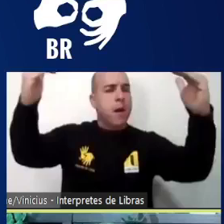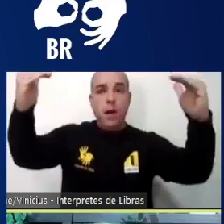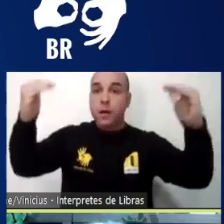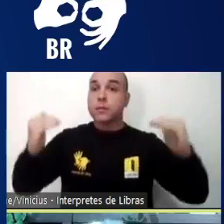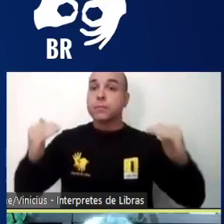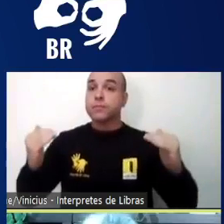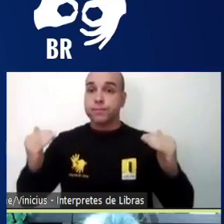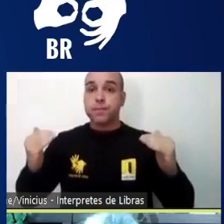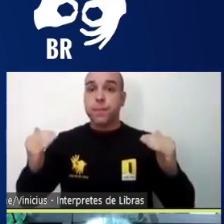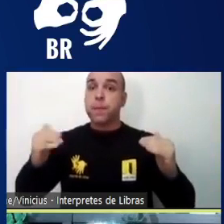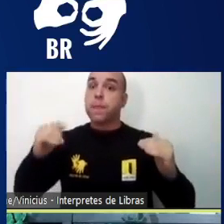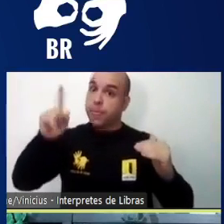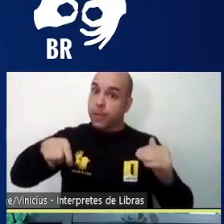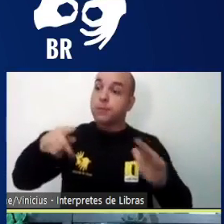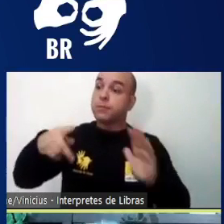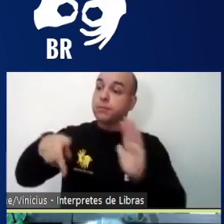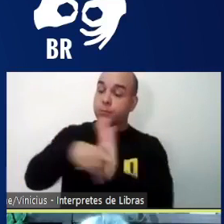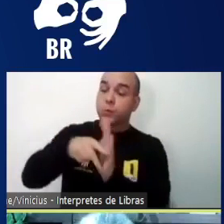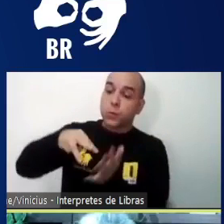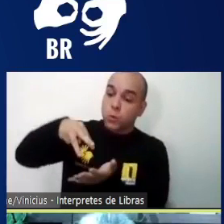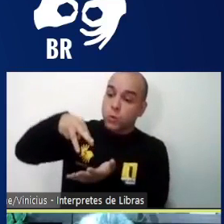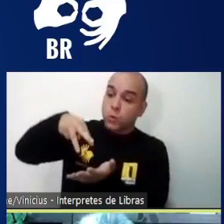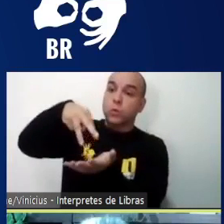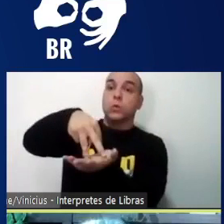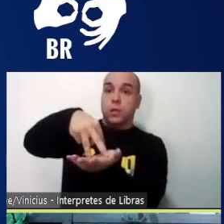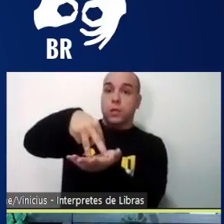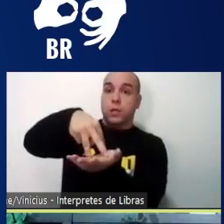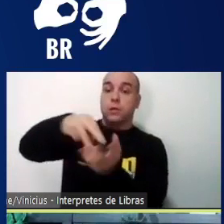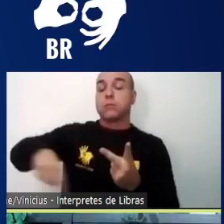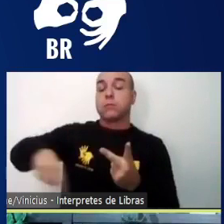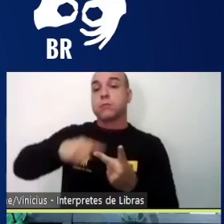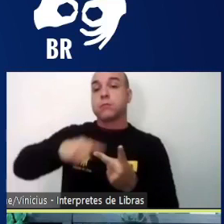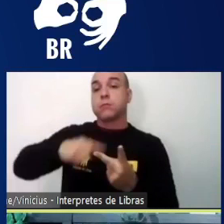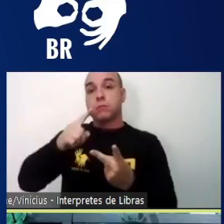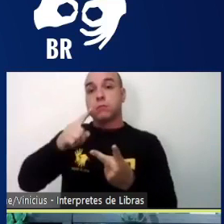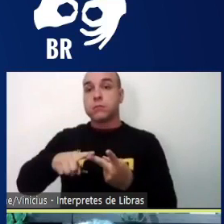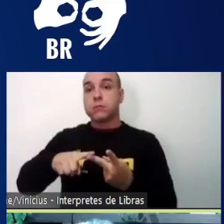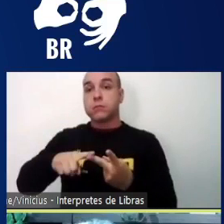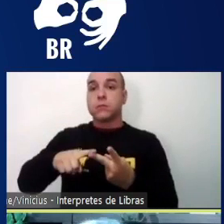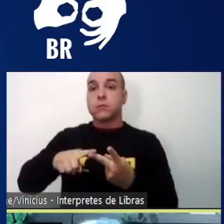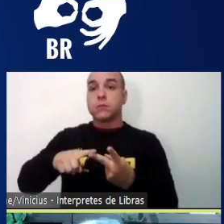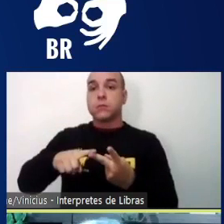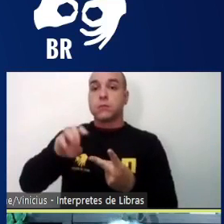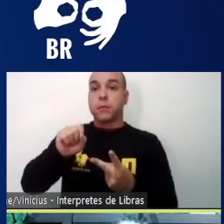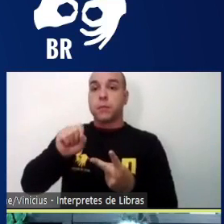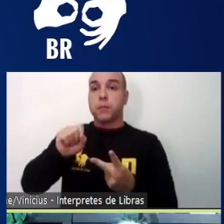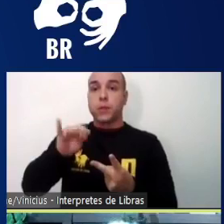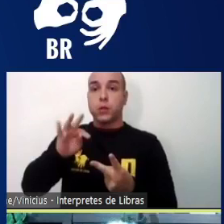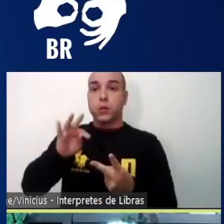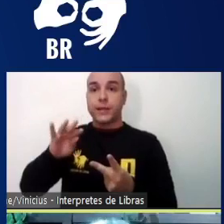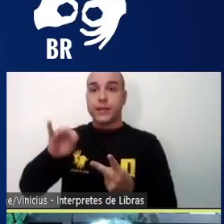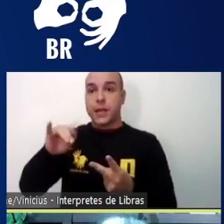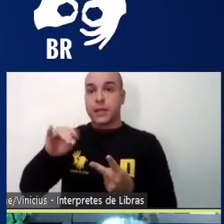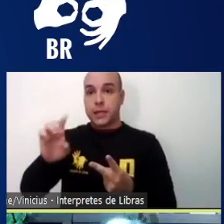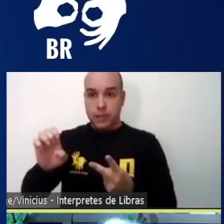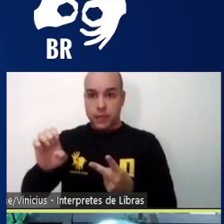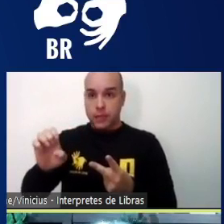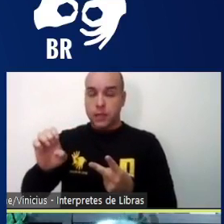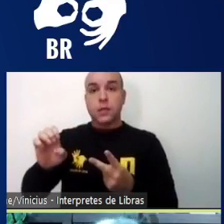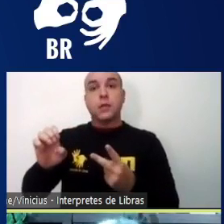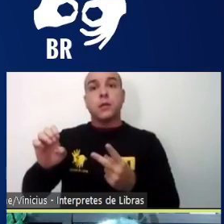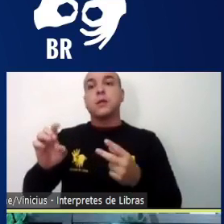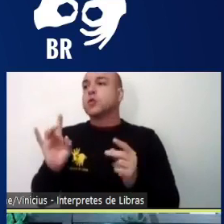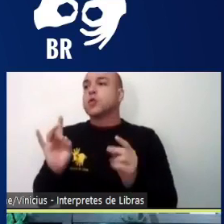da sustentabilidade, da espiritualidade, ele passa a valer mais que uma